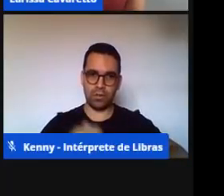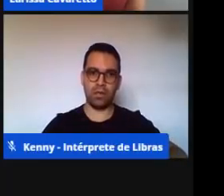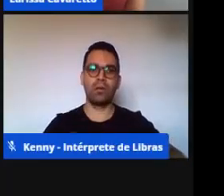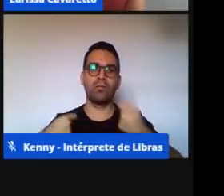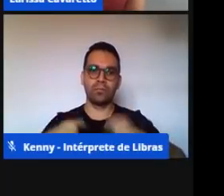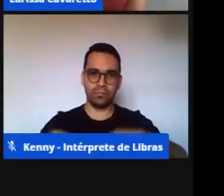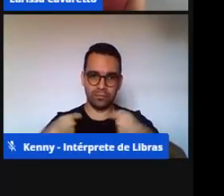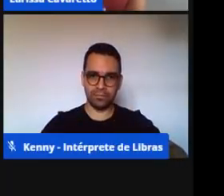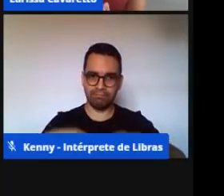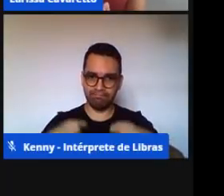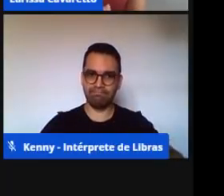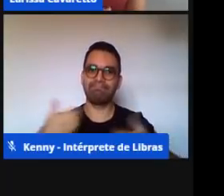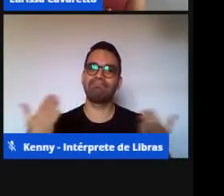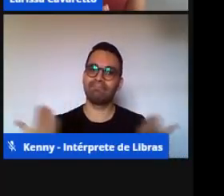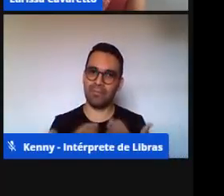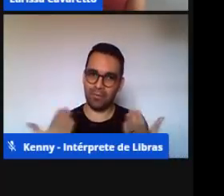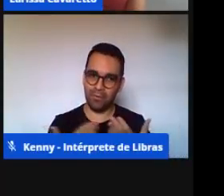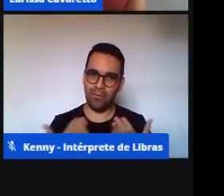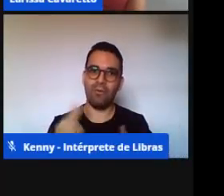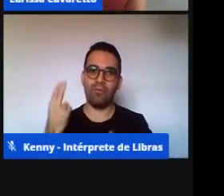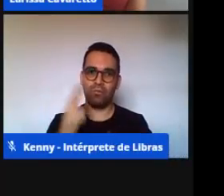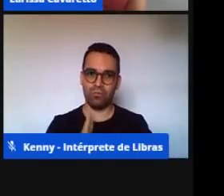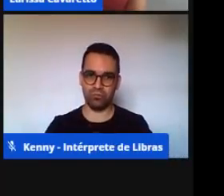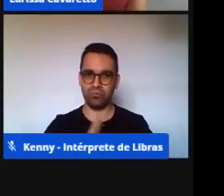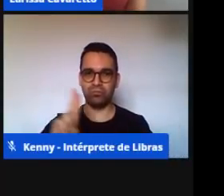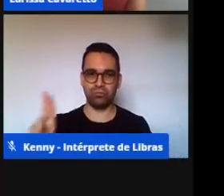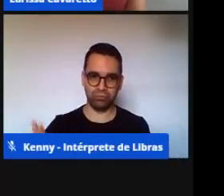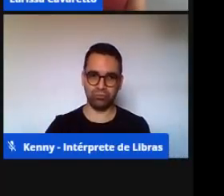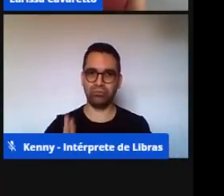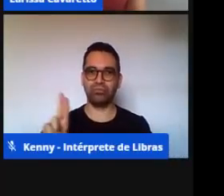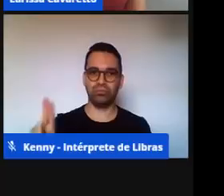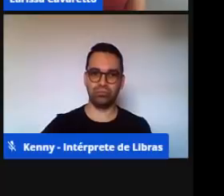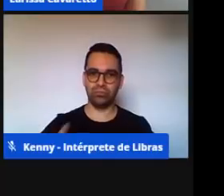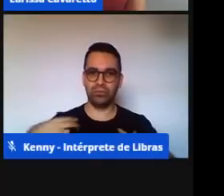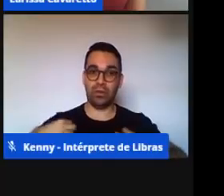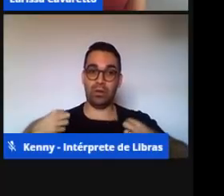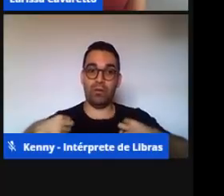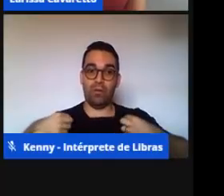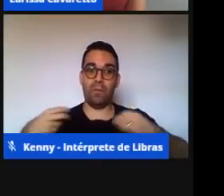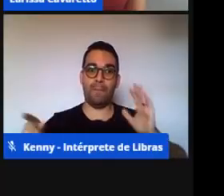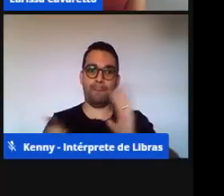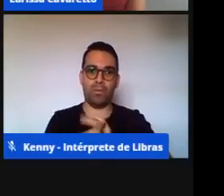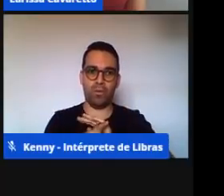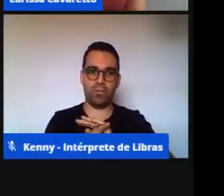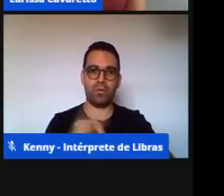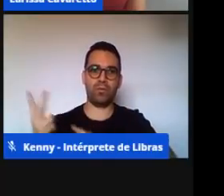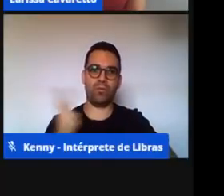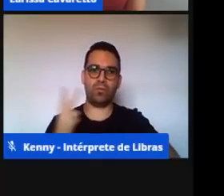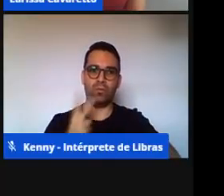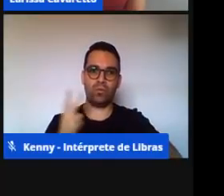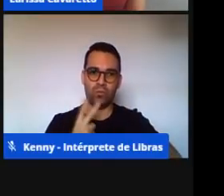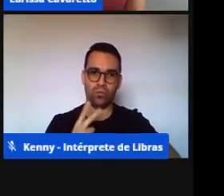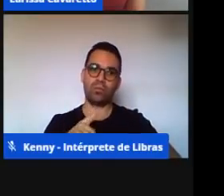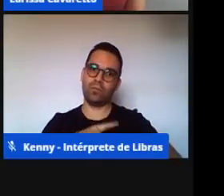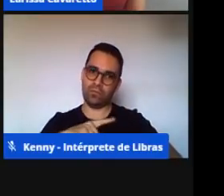agora a gente tem que tomar muito mais cuidado, tá? Realmente não deixar de usar esses equipamentos de proteção individual.